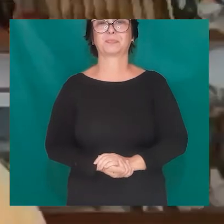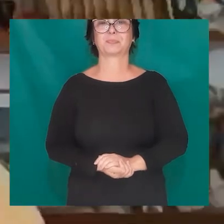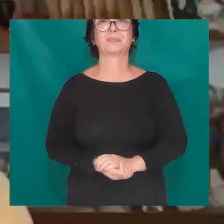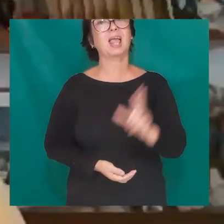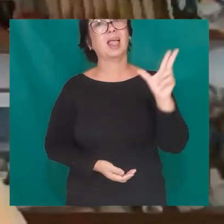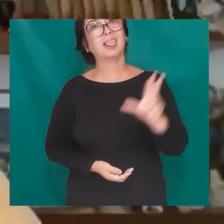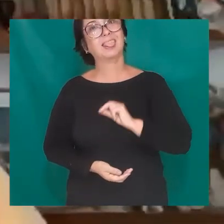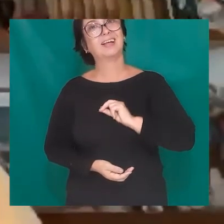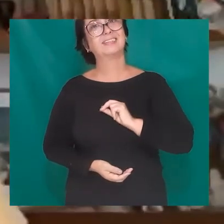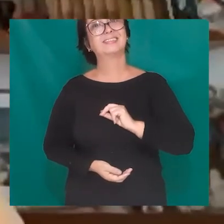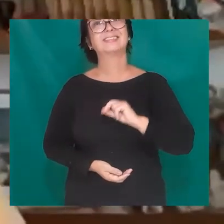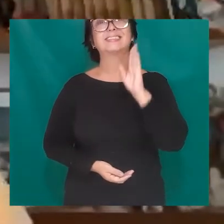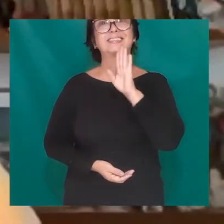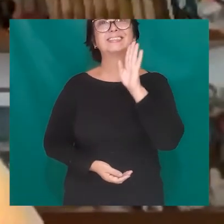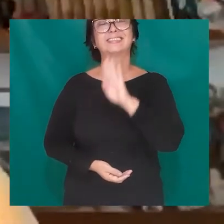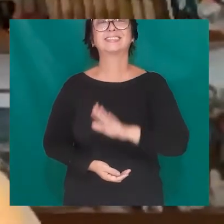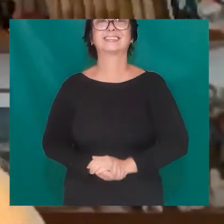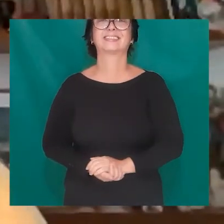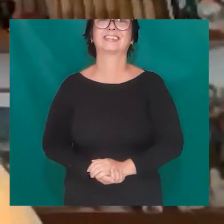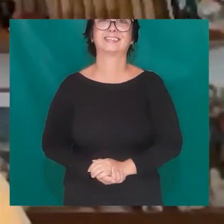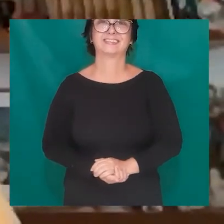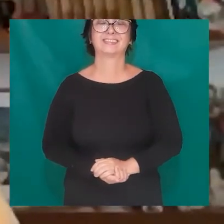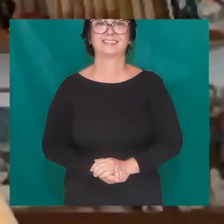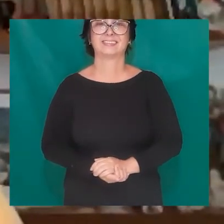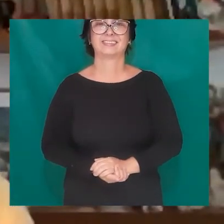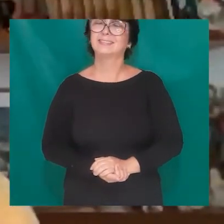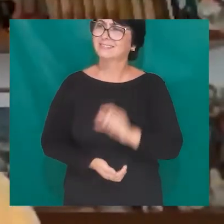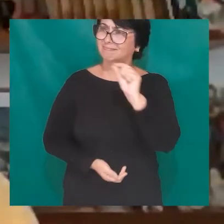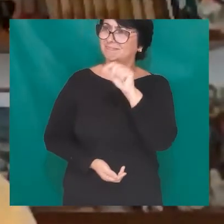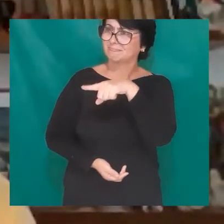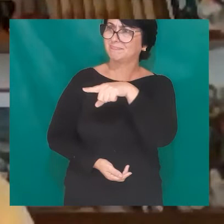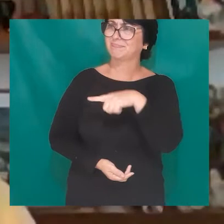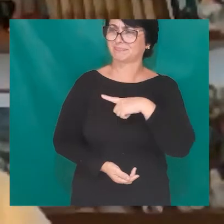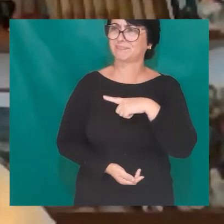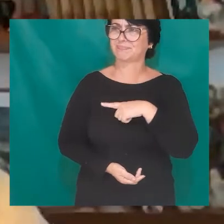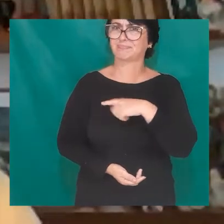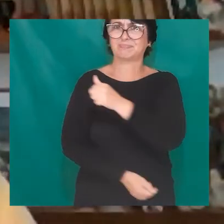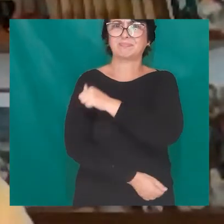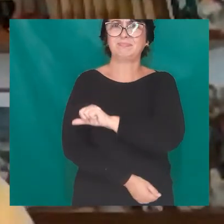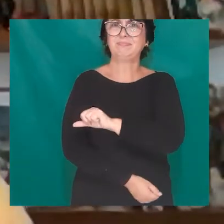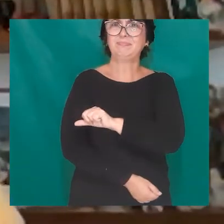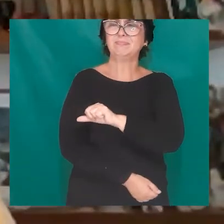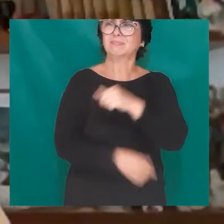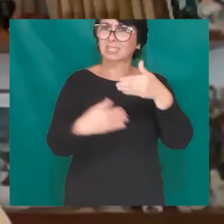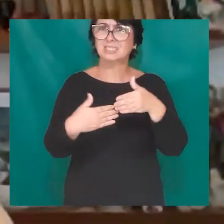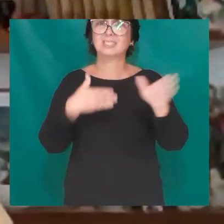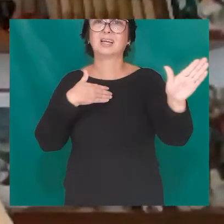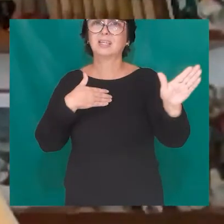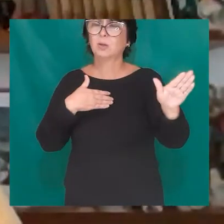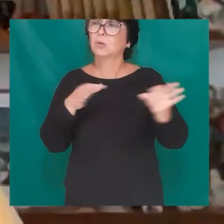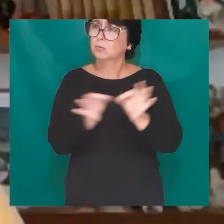Nossa, que bacana. E outra pergunta, assim, eu vi que tem aluno que saiu já do projeto e